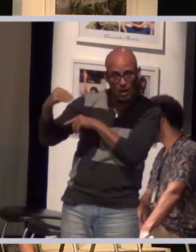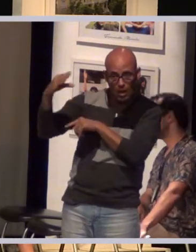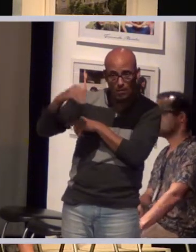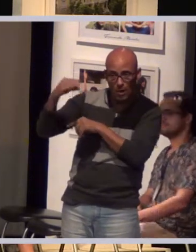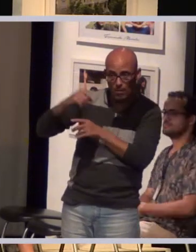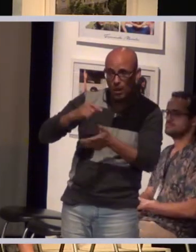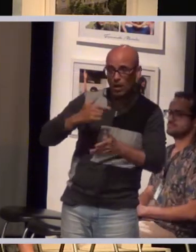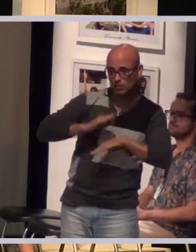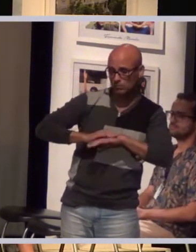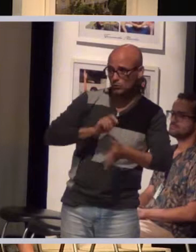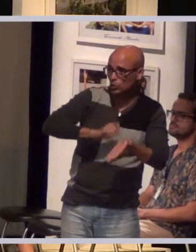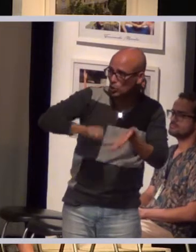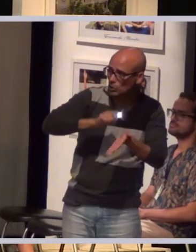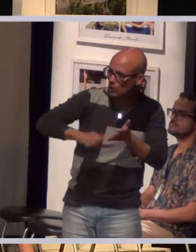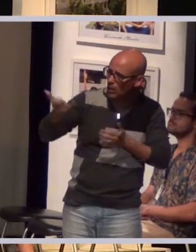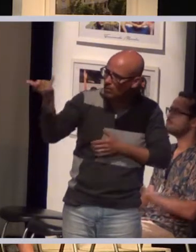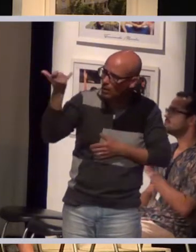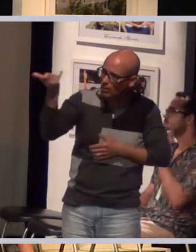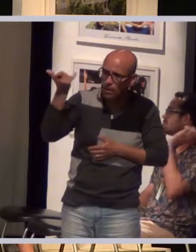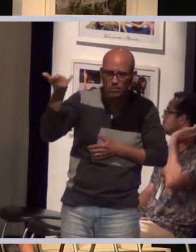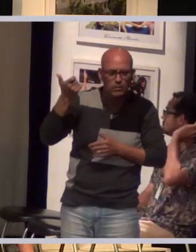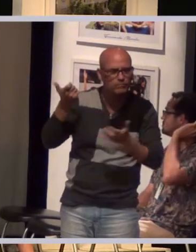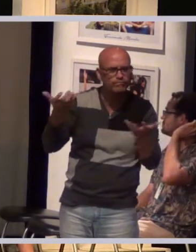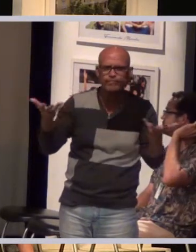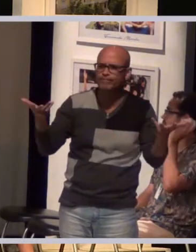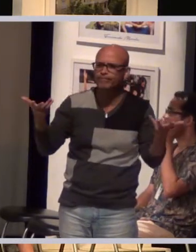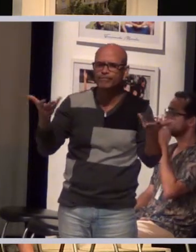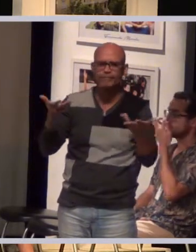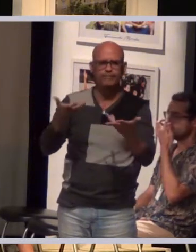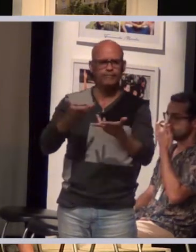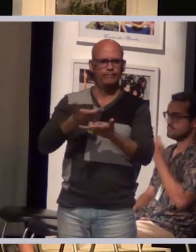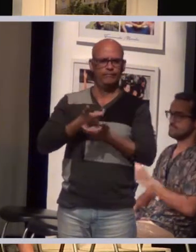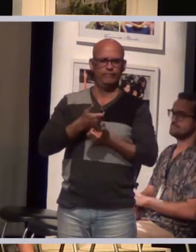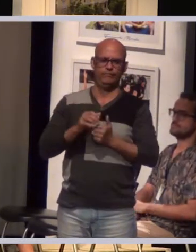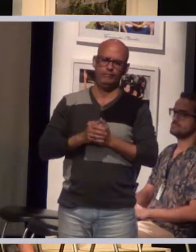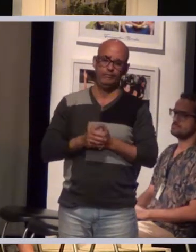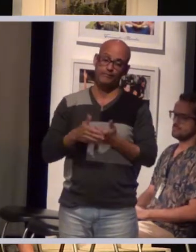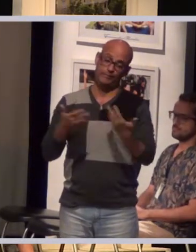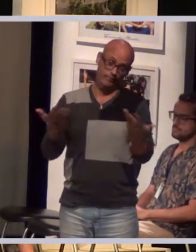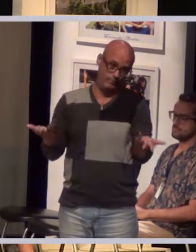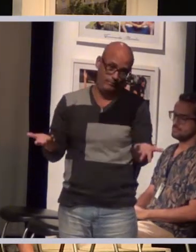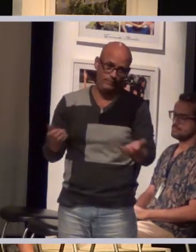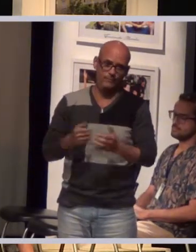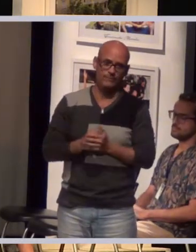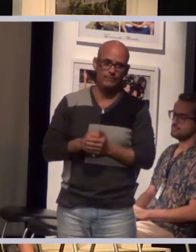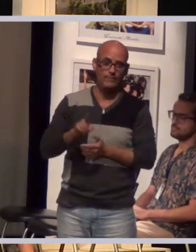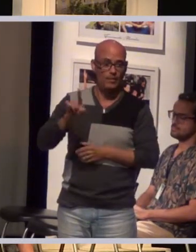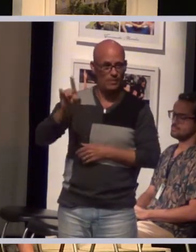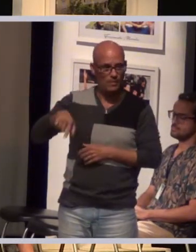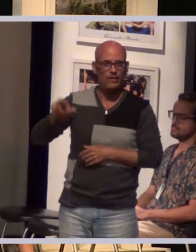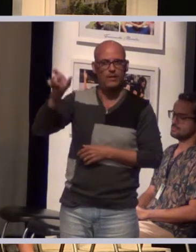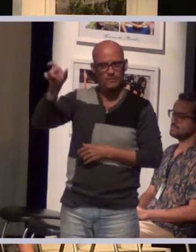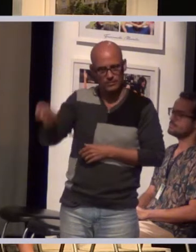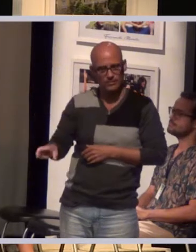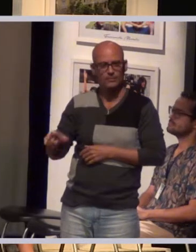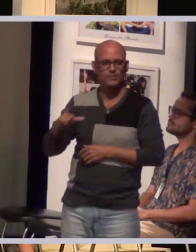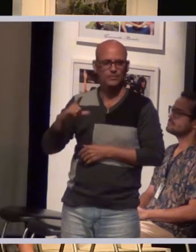que eu precisava escrever de forma brilhante. Então, assim, era um caso de